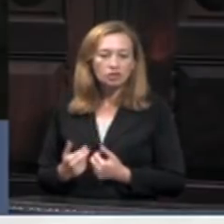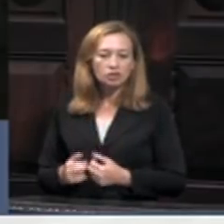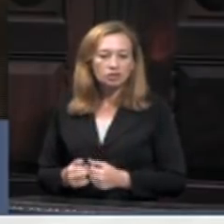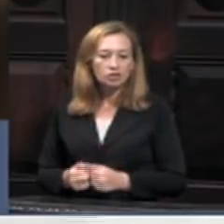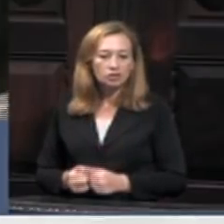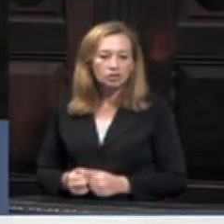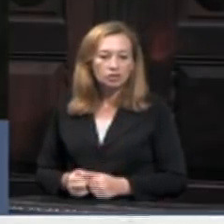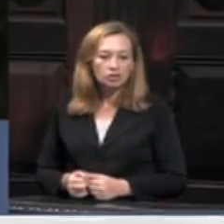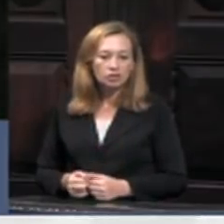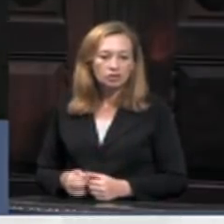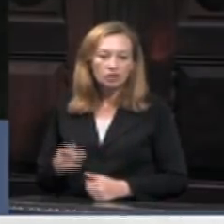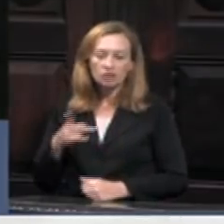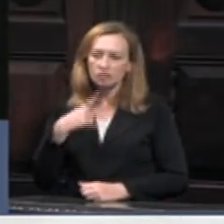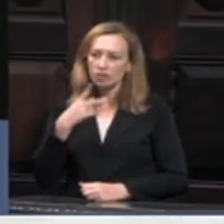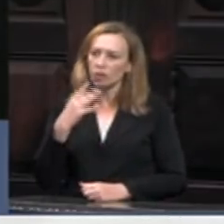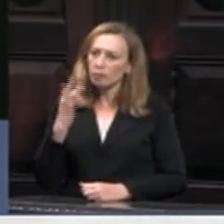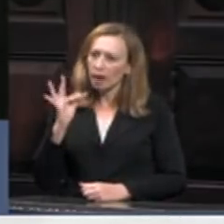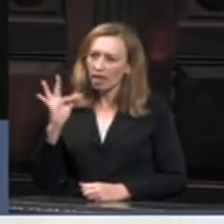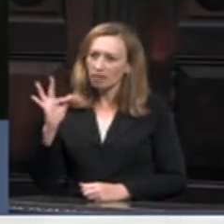bem esclarecedora,